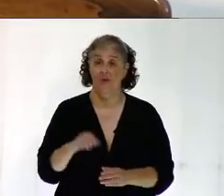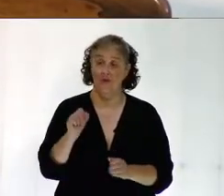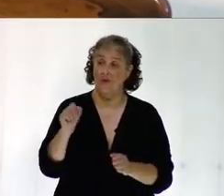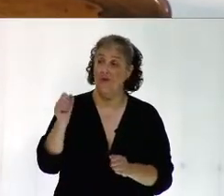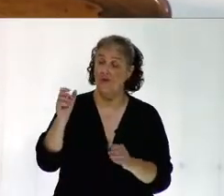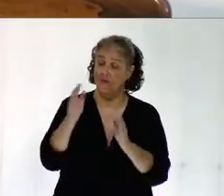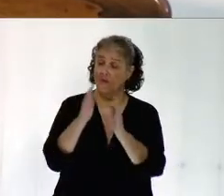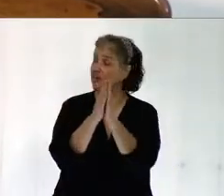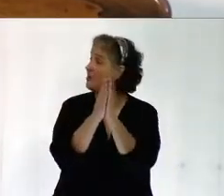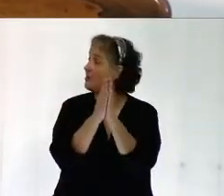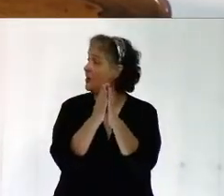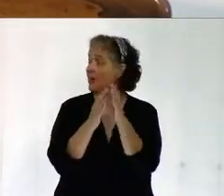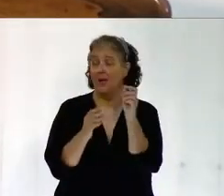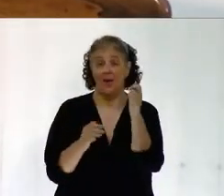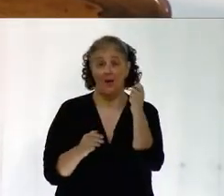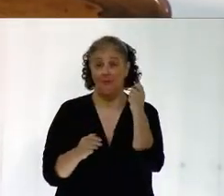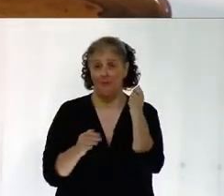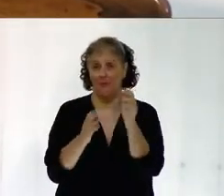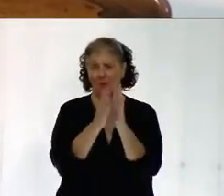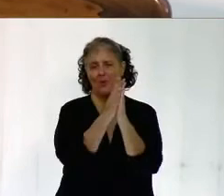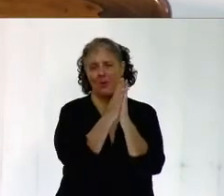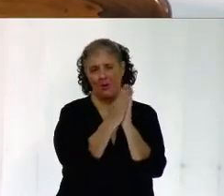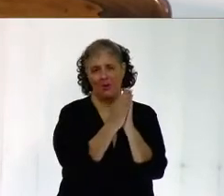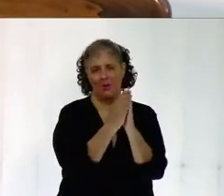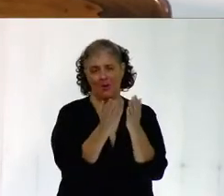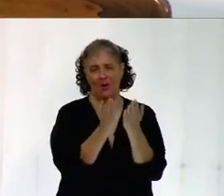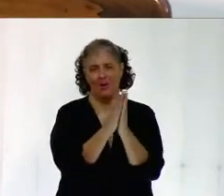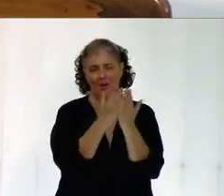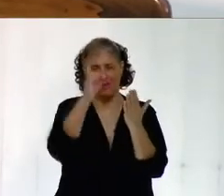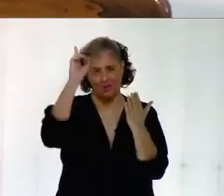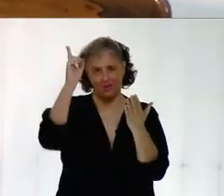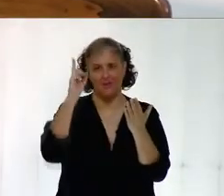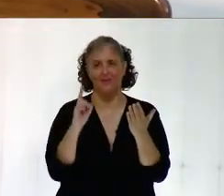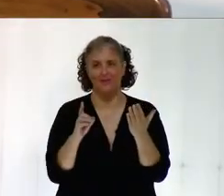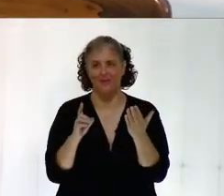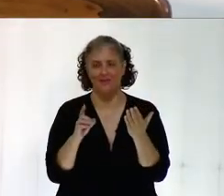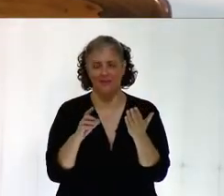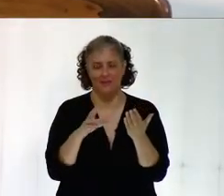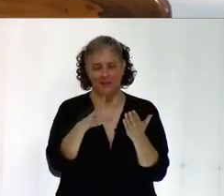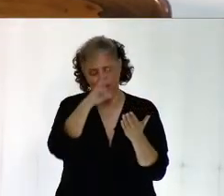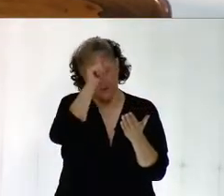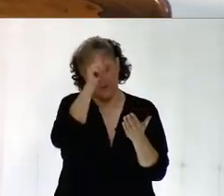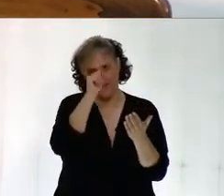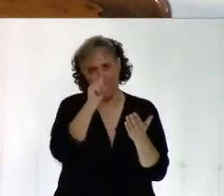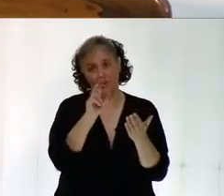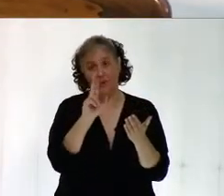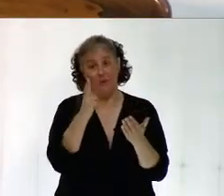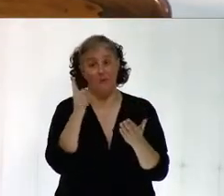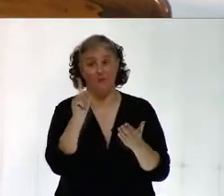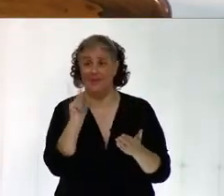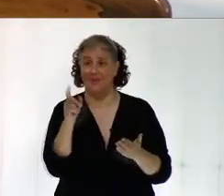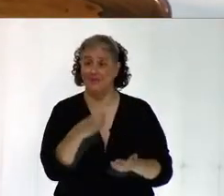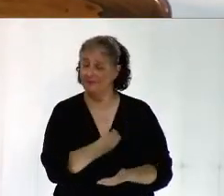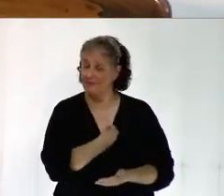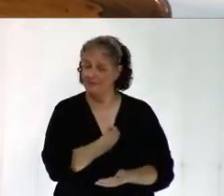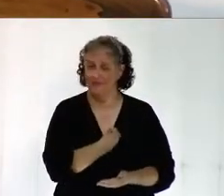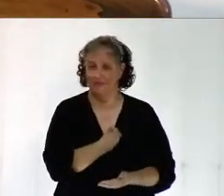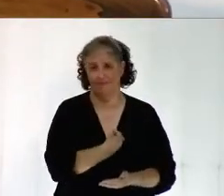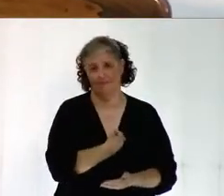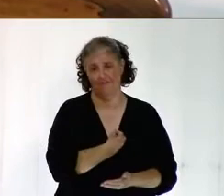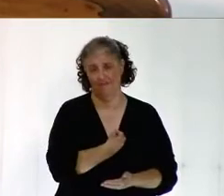o a gente não vive gente burra e é uma falsa impressão